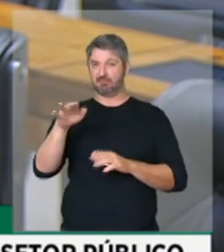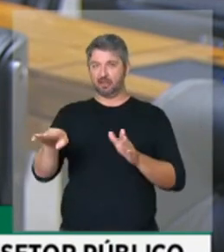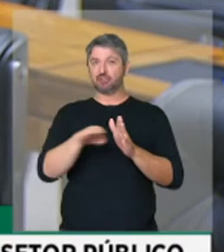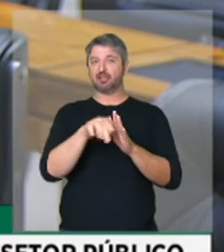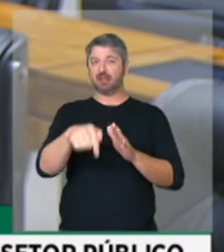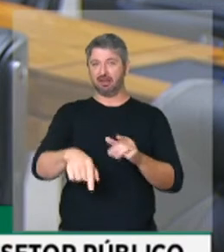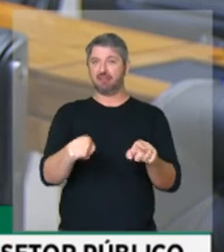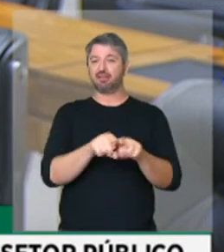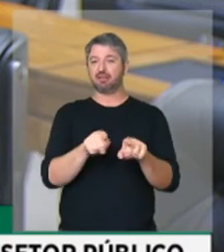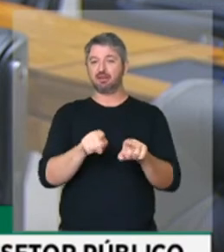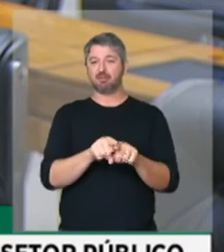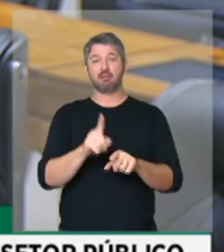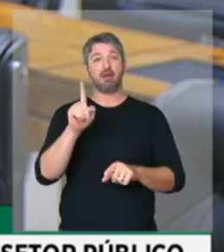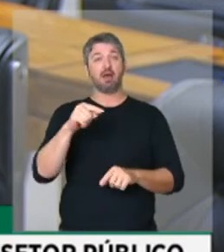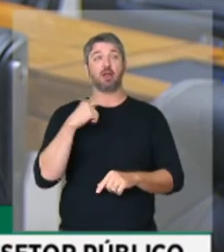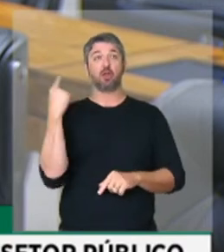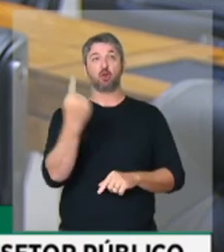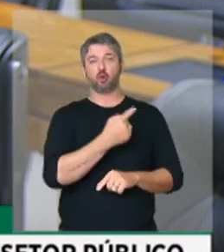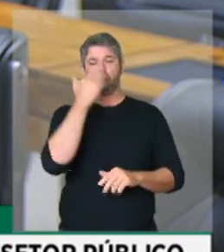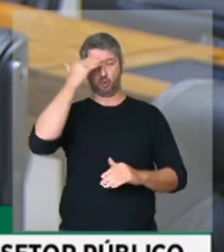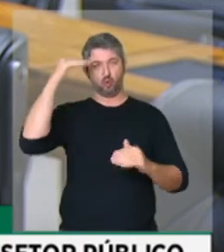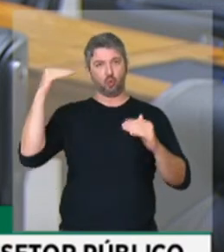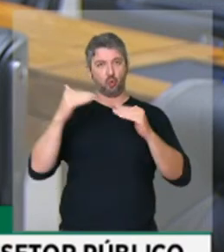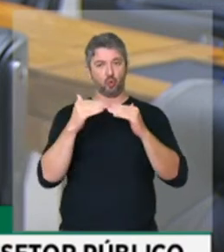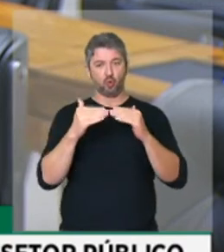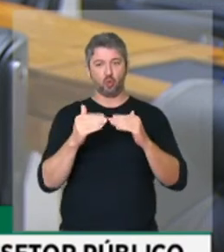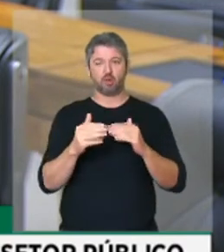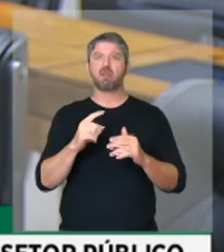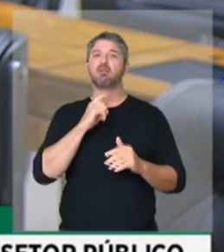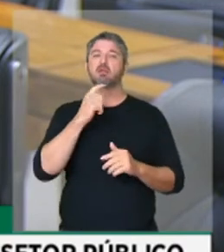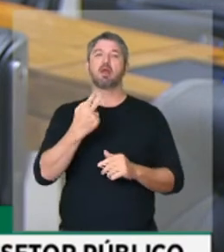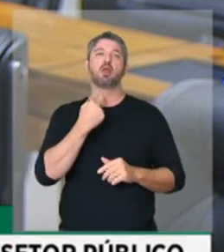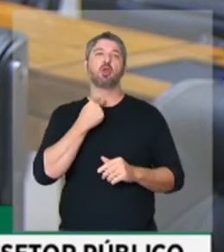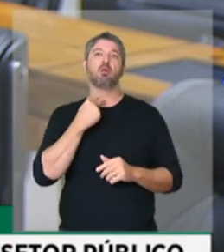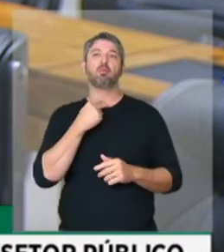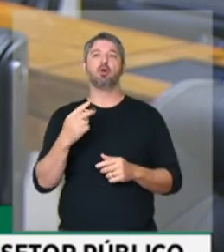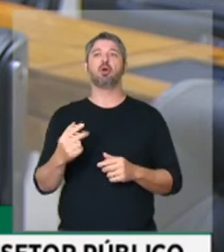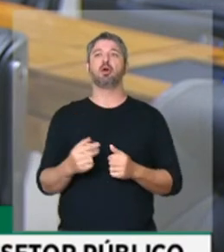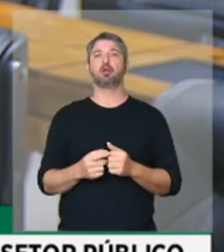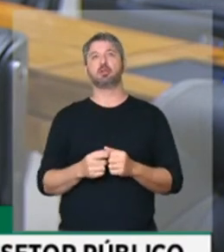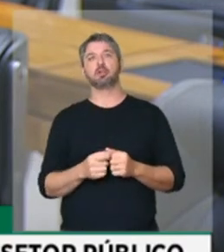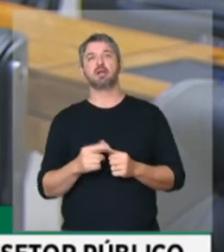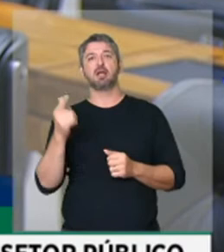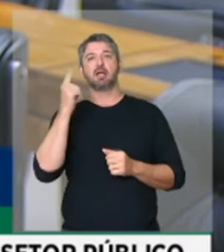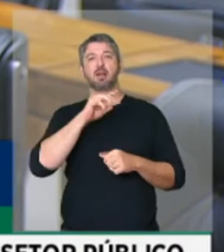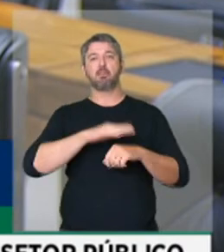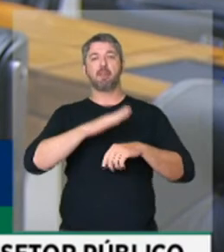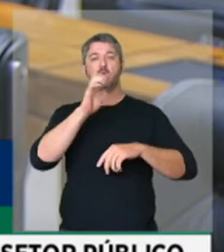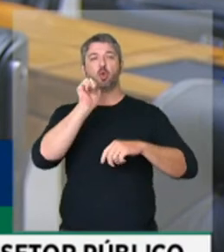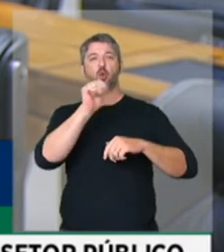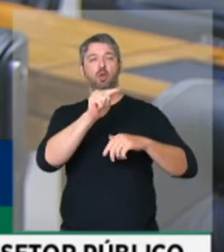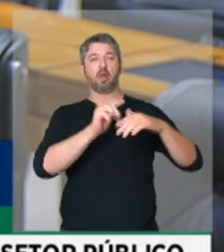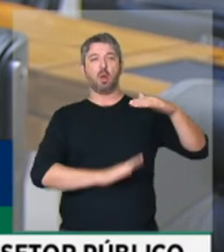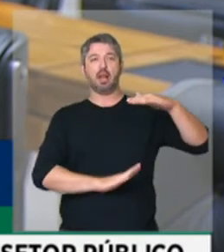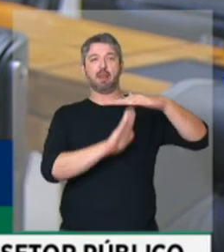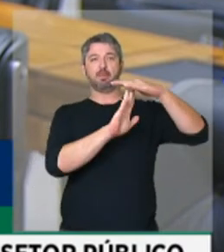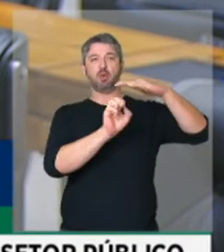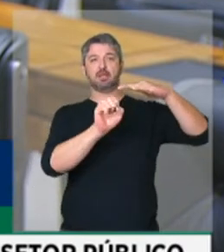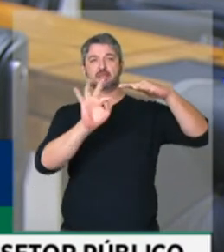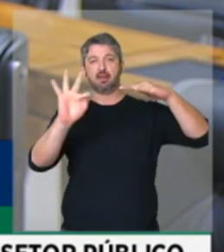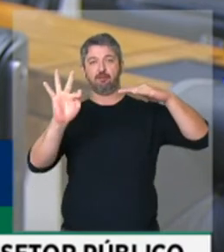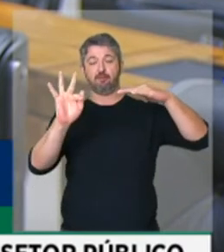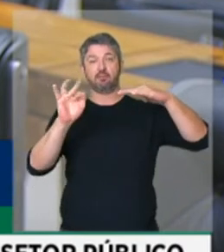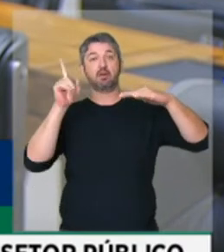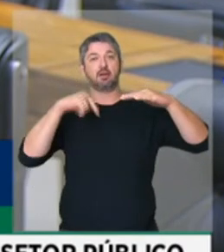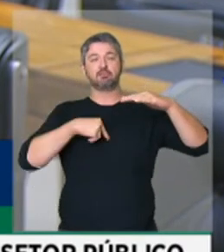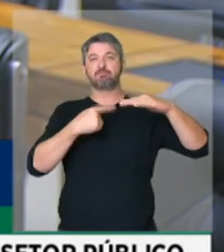É uma unanimidade que ninguém deve ganhar além daquele valor teto, e isso é uma